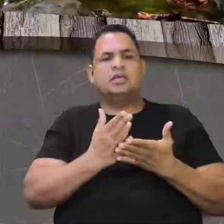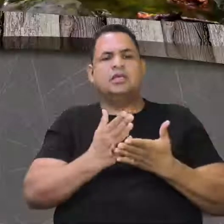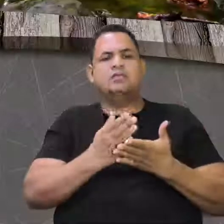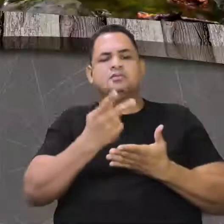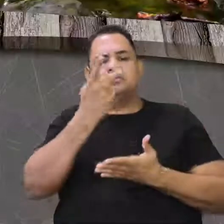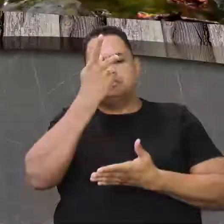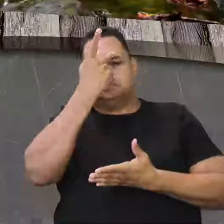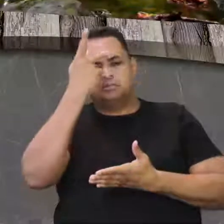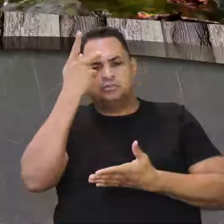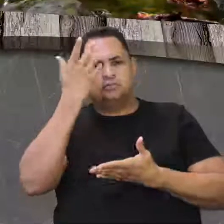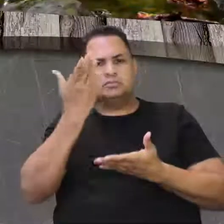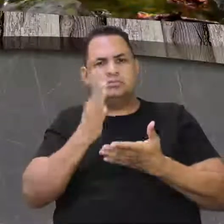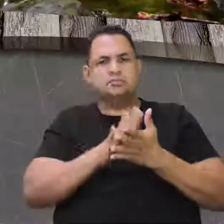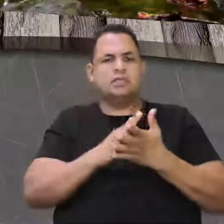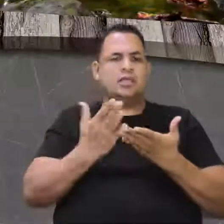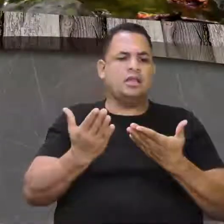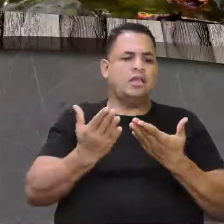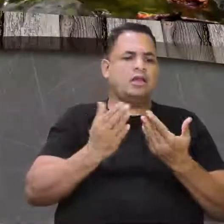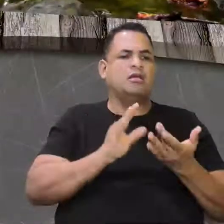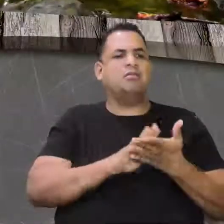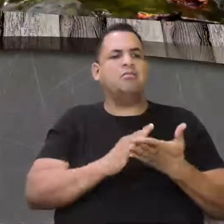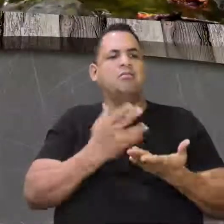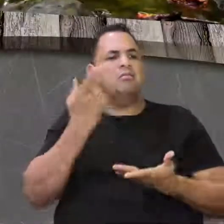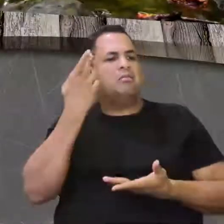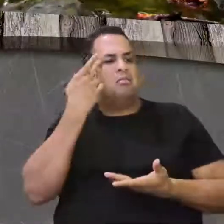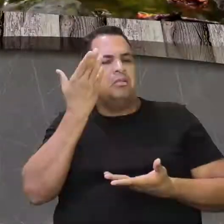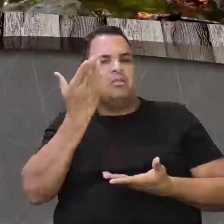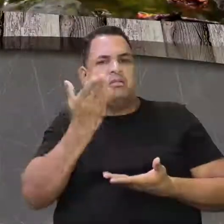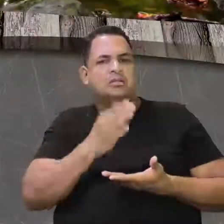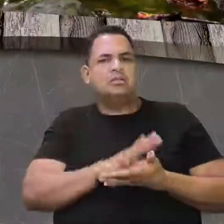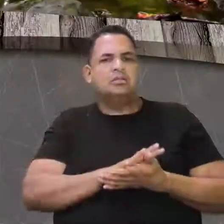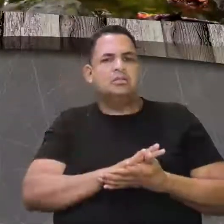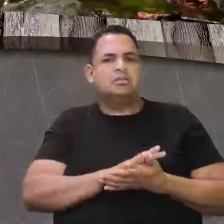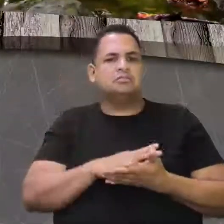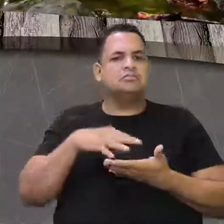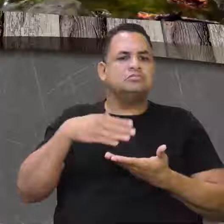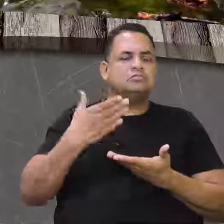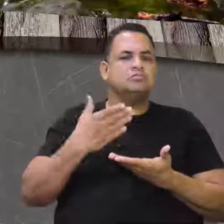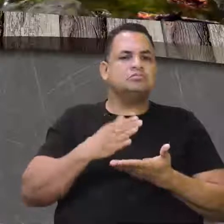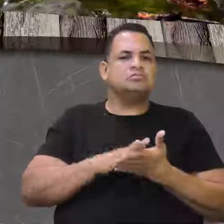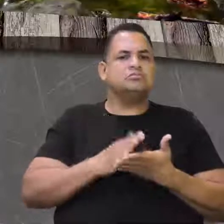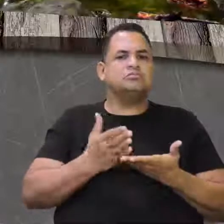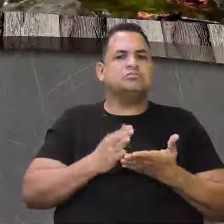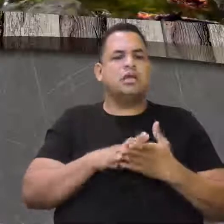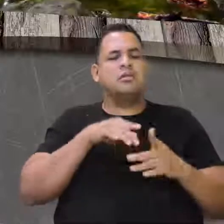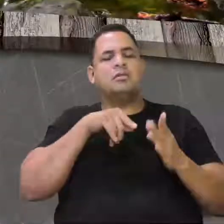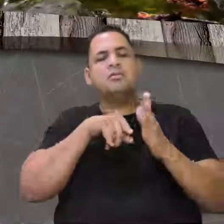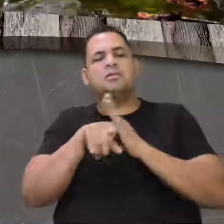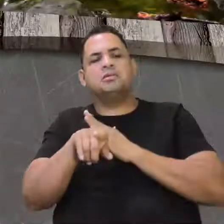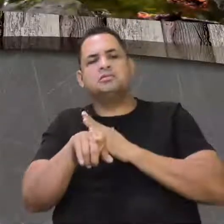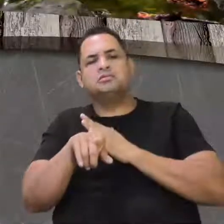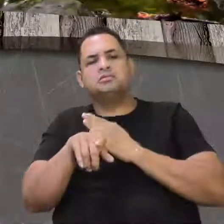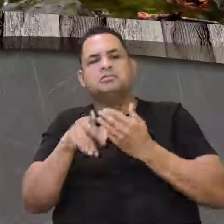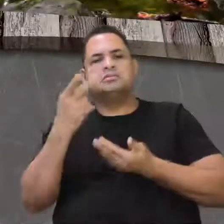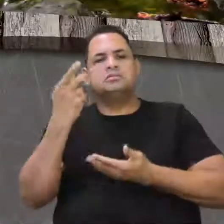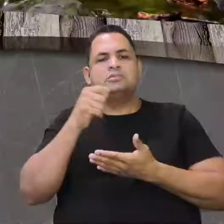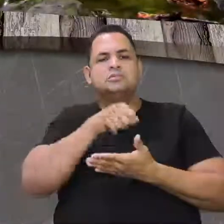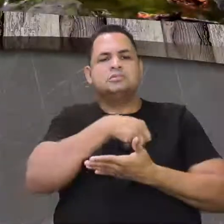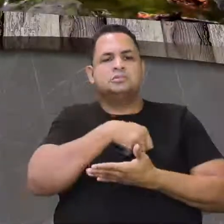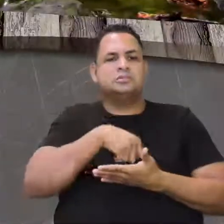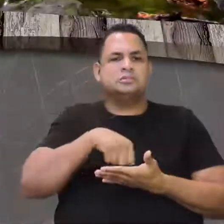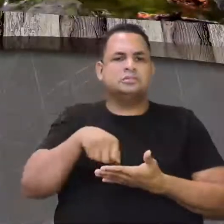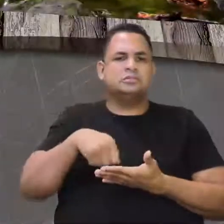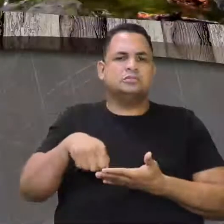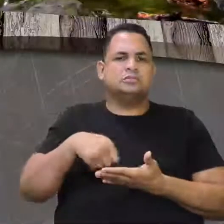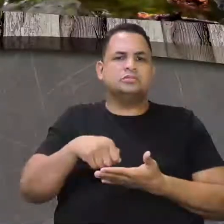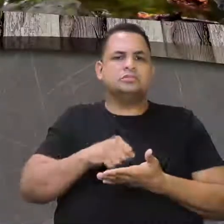lá tranquilo, como que não quer nada, vai chegando e vai perguntando e vai